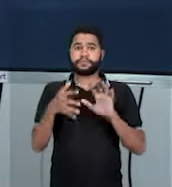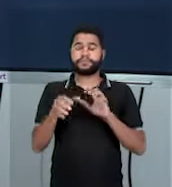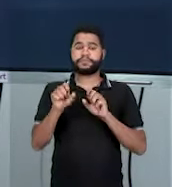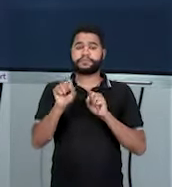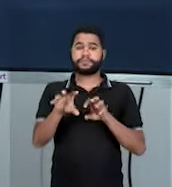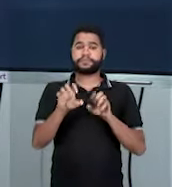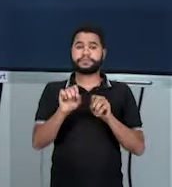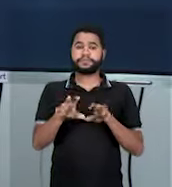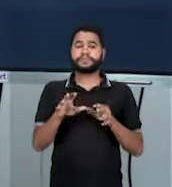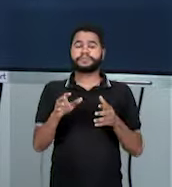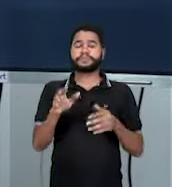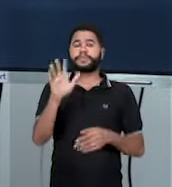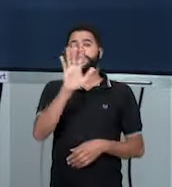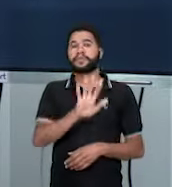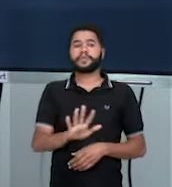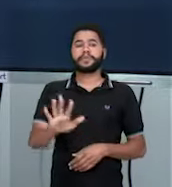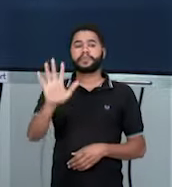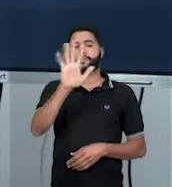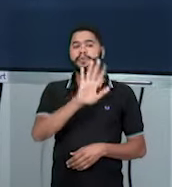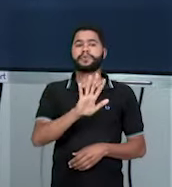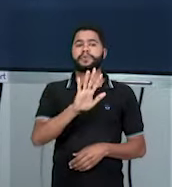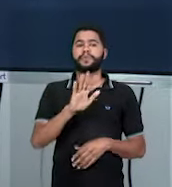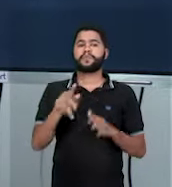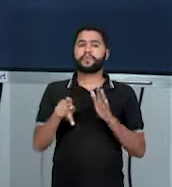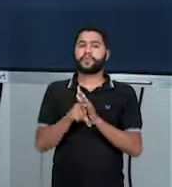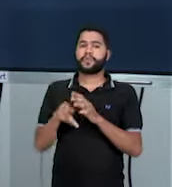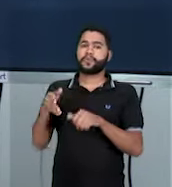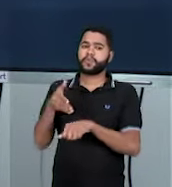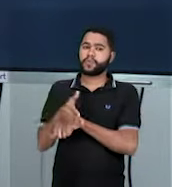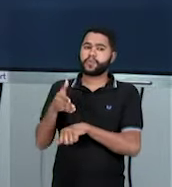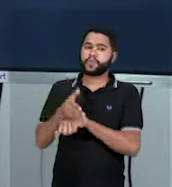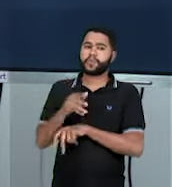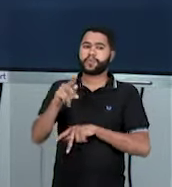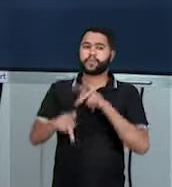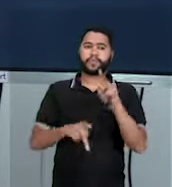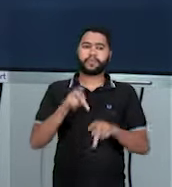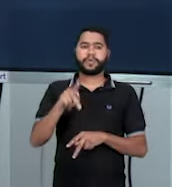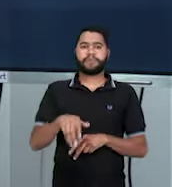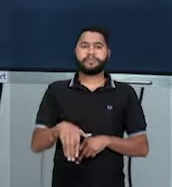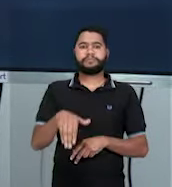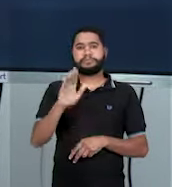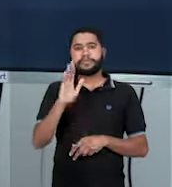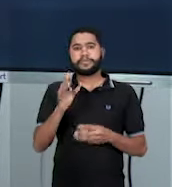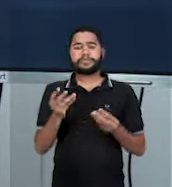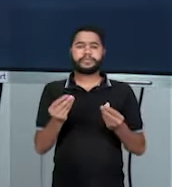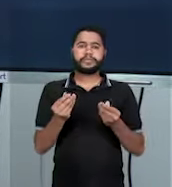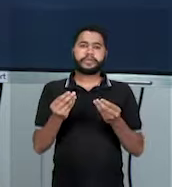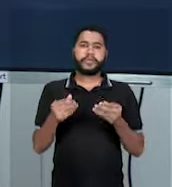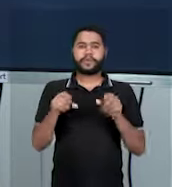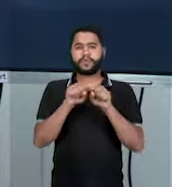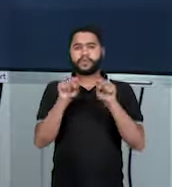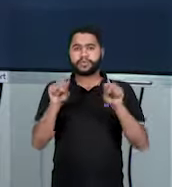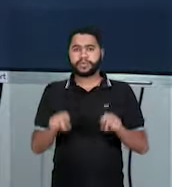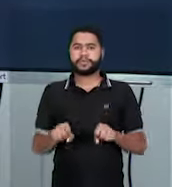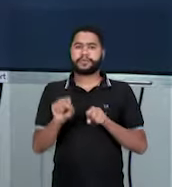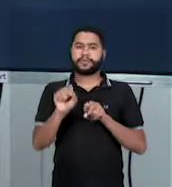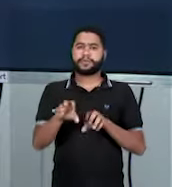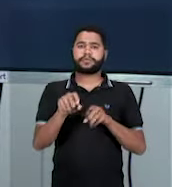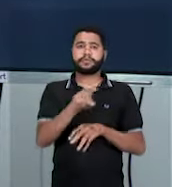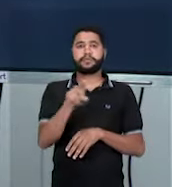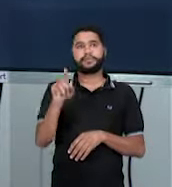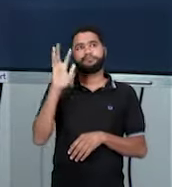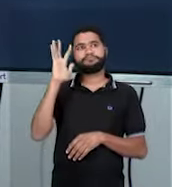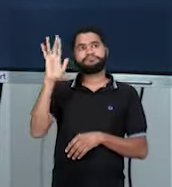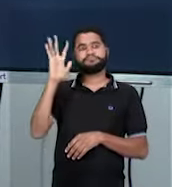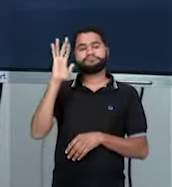educacional seria uma ampliação do acesso da população mais carente ao sistema de ensino. Para vocês terem uma